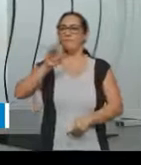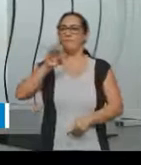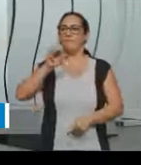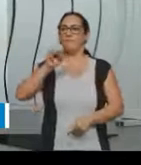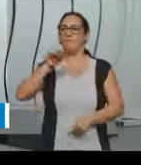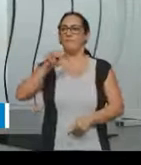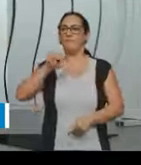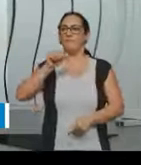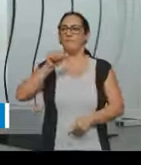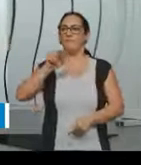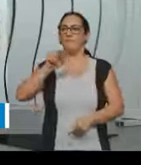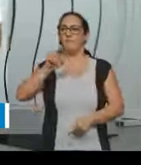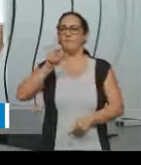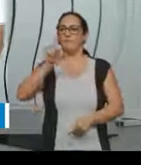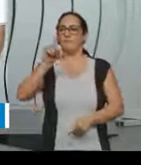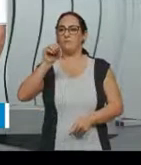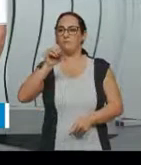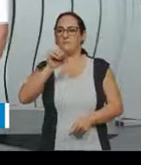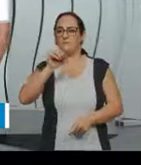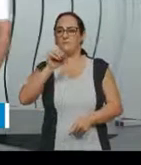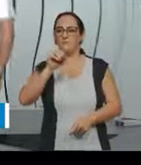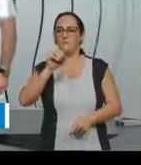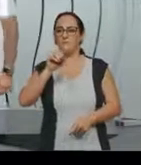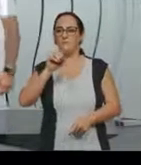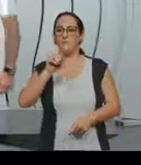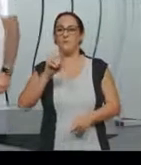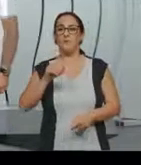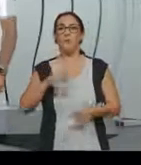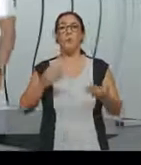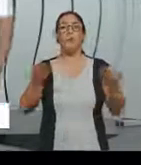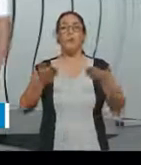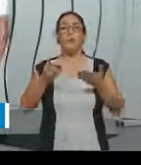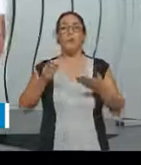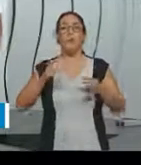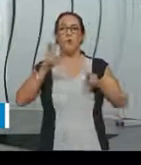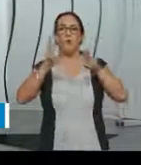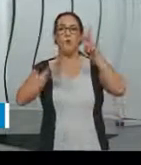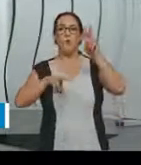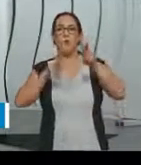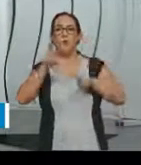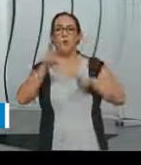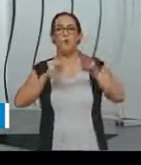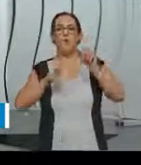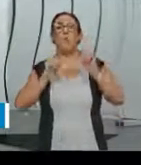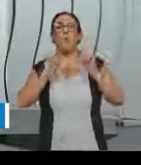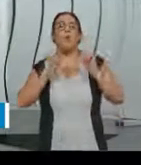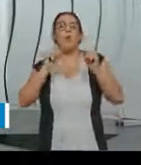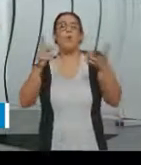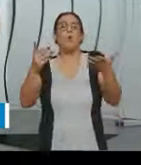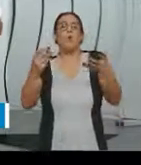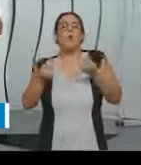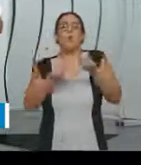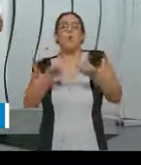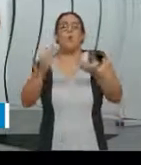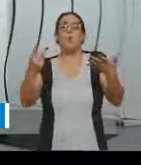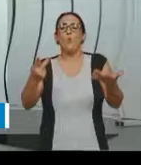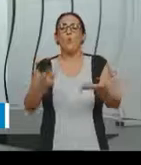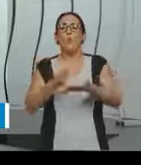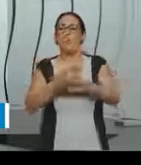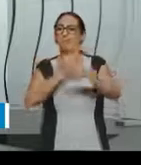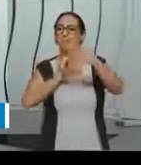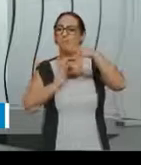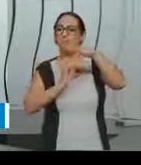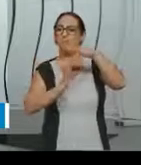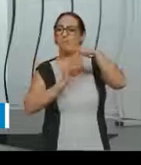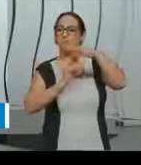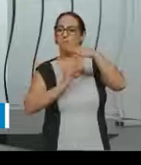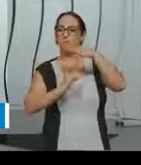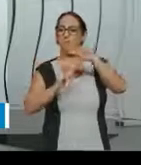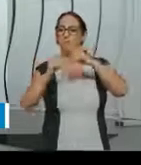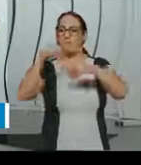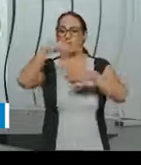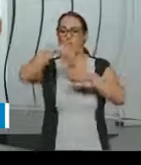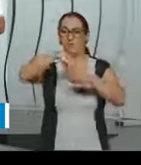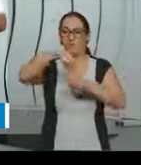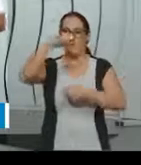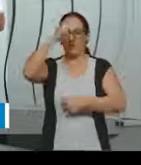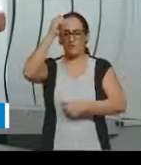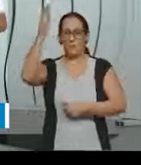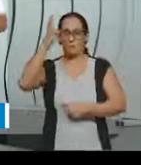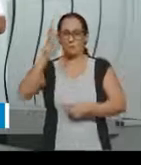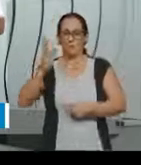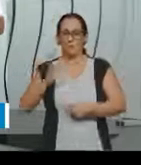continuar? Vamos lá? Na aula de hoje, a gente vai analisar as migrações no Brasil. Bom, a gente já sabe como é que se dão os processos